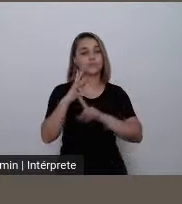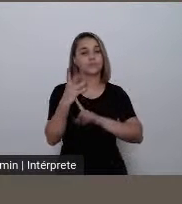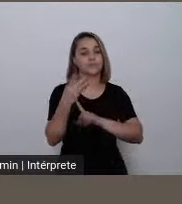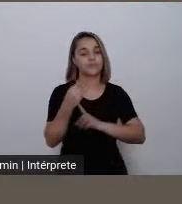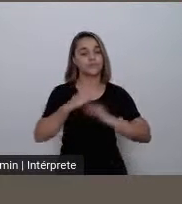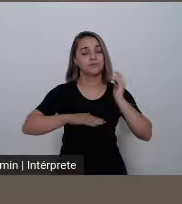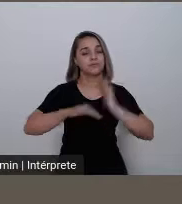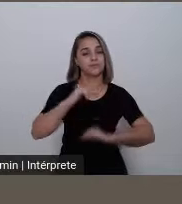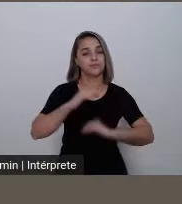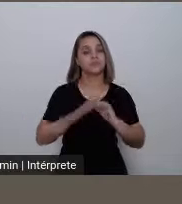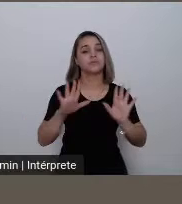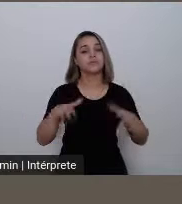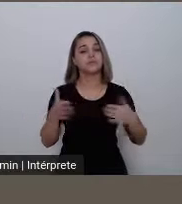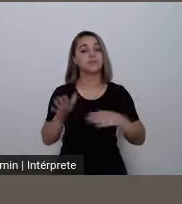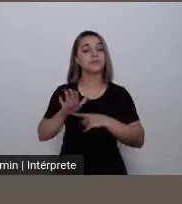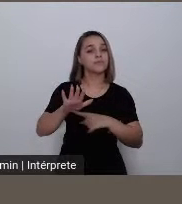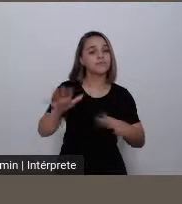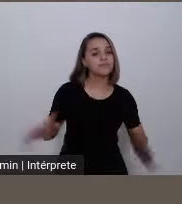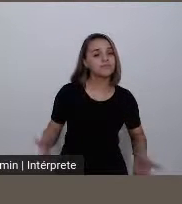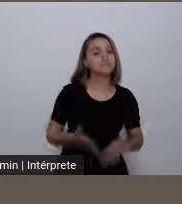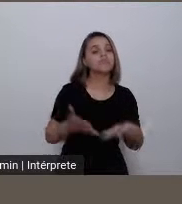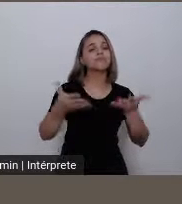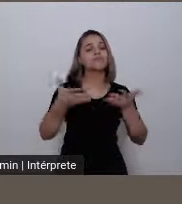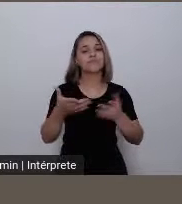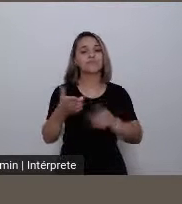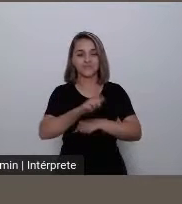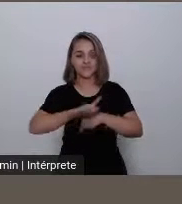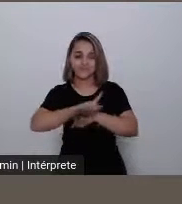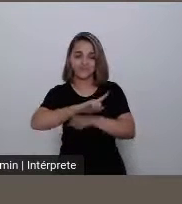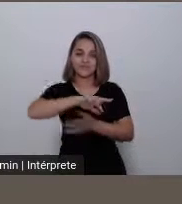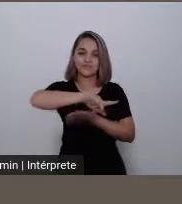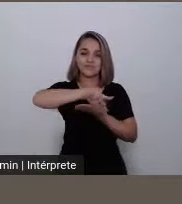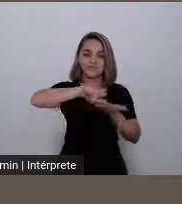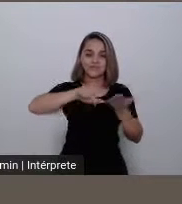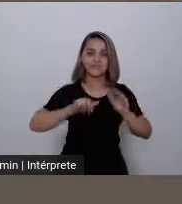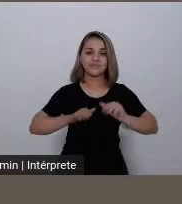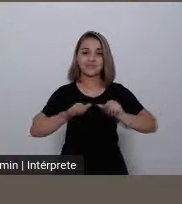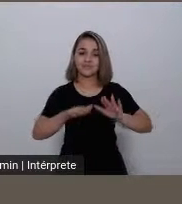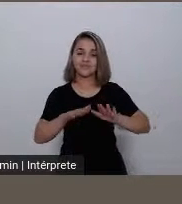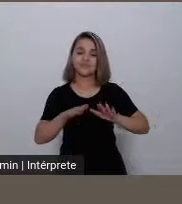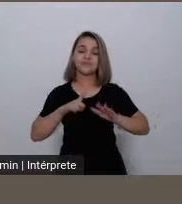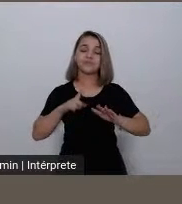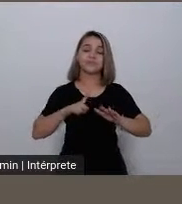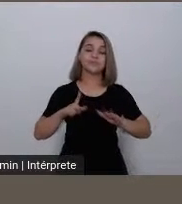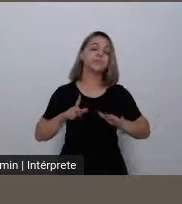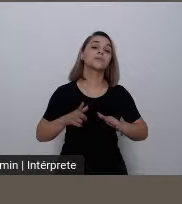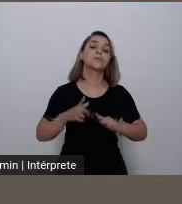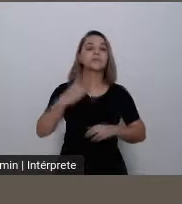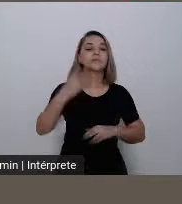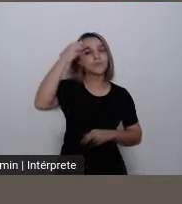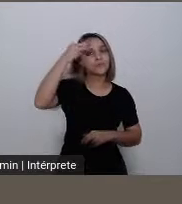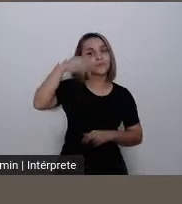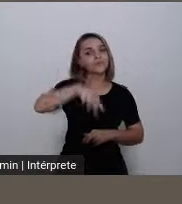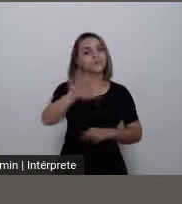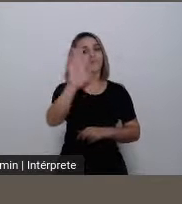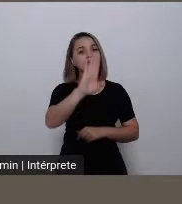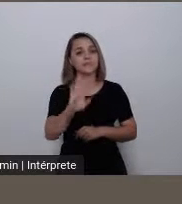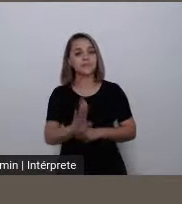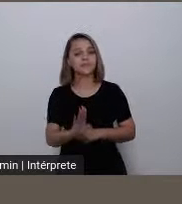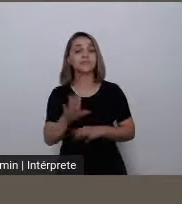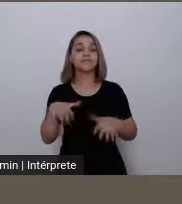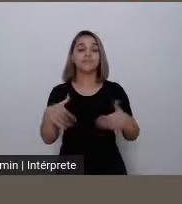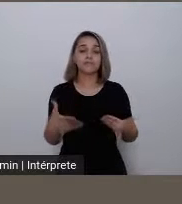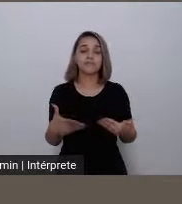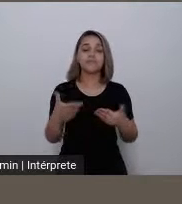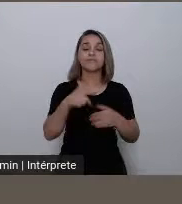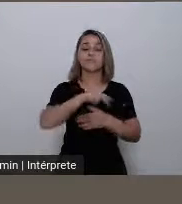quais contribui para promover a diversidade de gestão e iniciativas, enriquecendo a matriz de instituições de memória no Brasil. Essa diversidade permite,